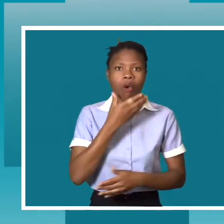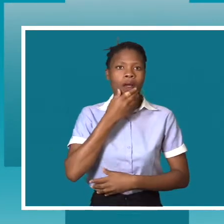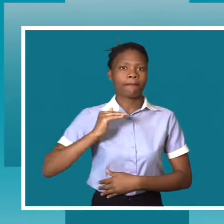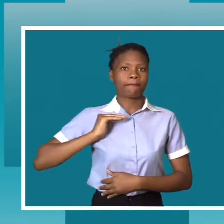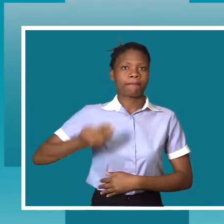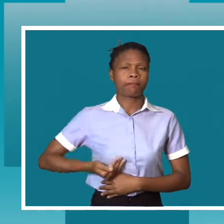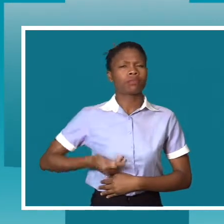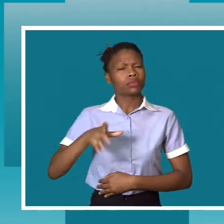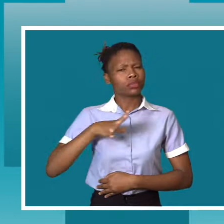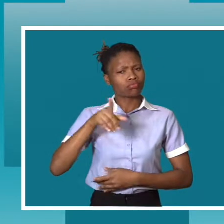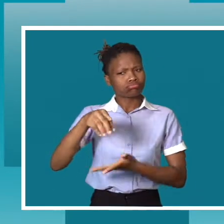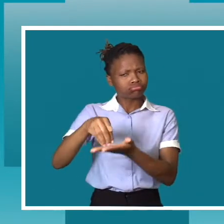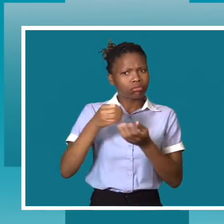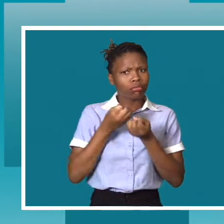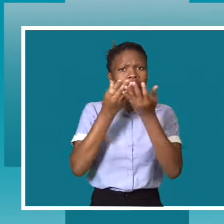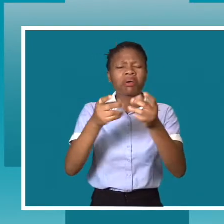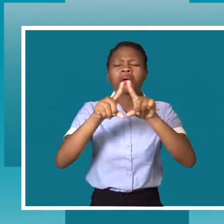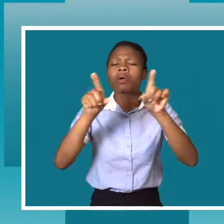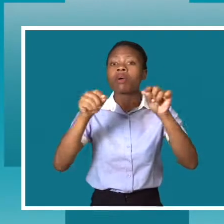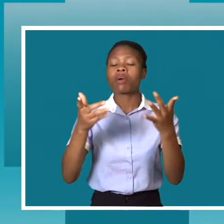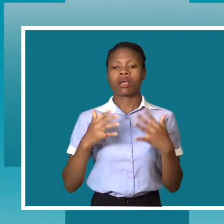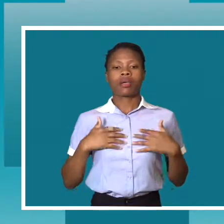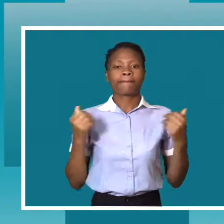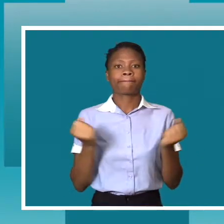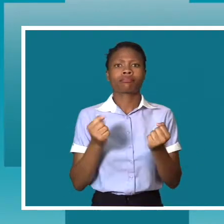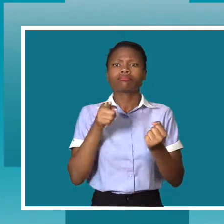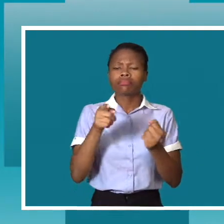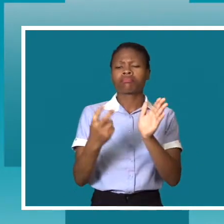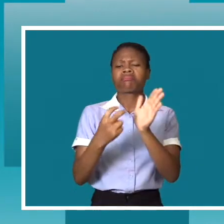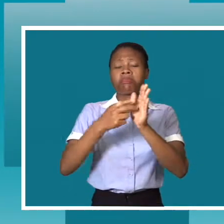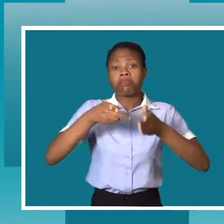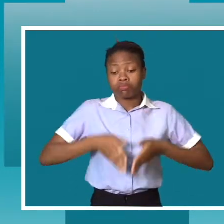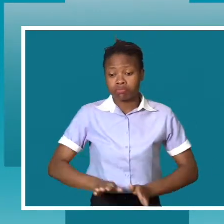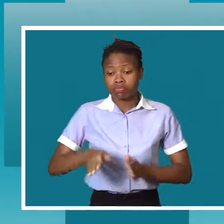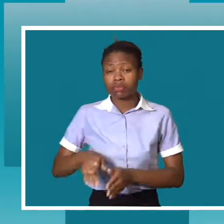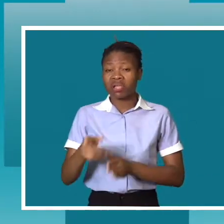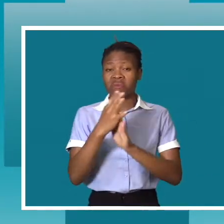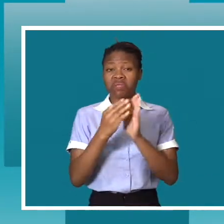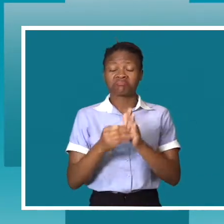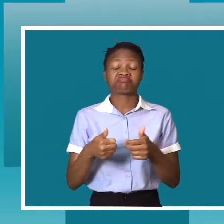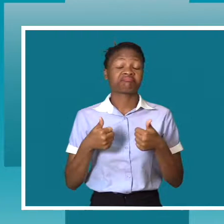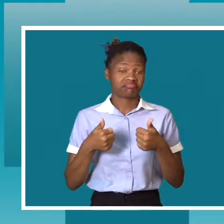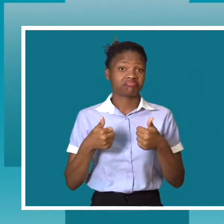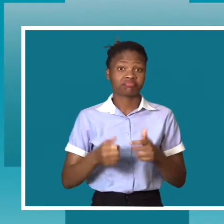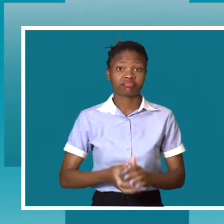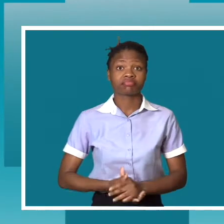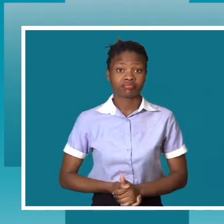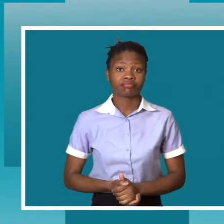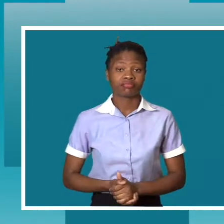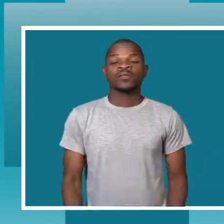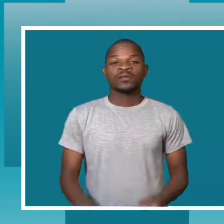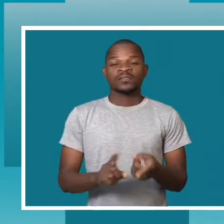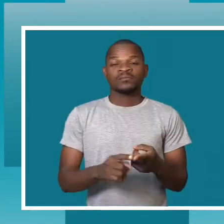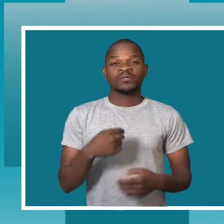adolescentes, tenham acesso à informação sobre saúde sexual e reprodutiva. E resultados são